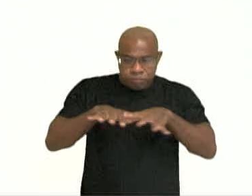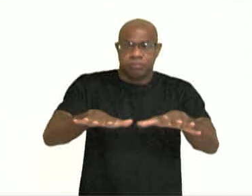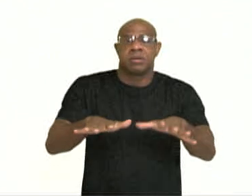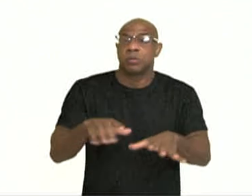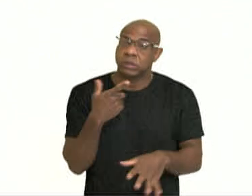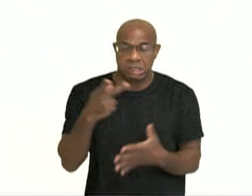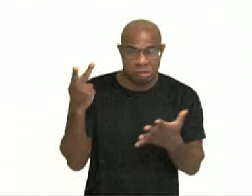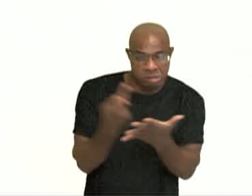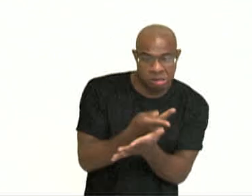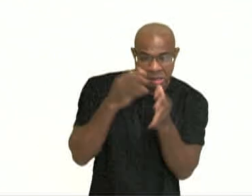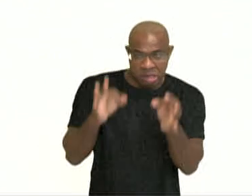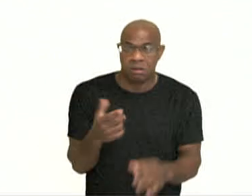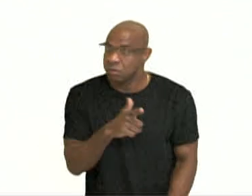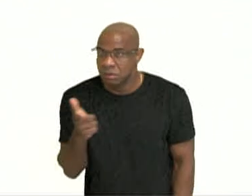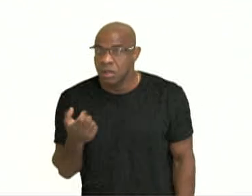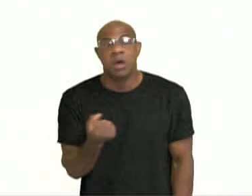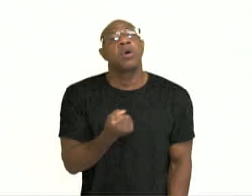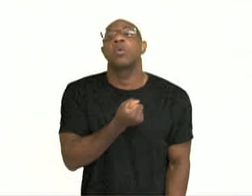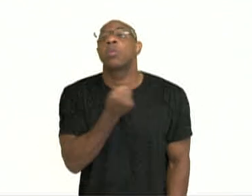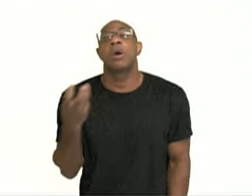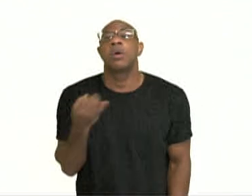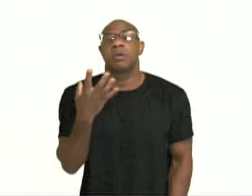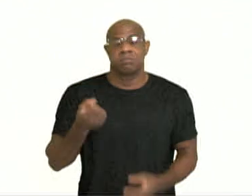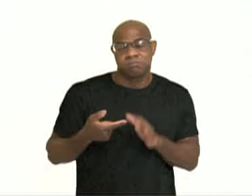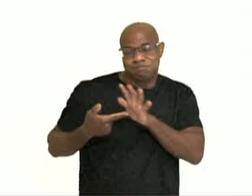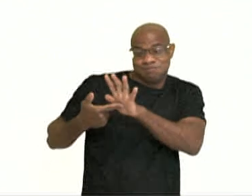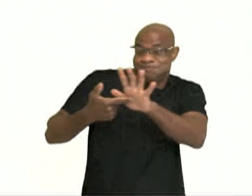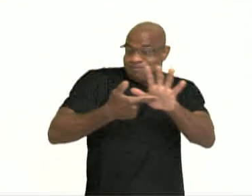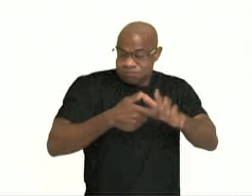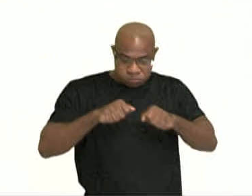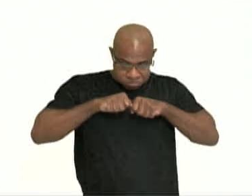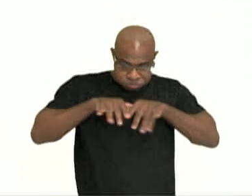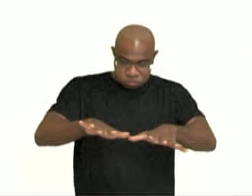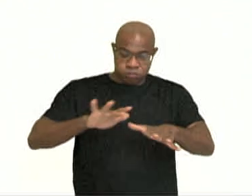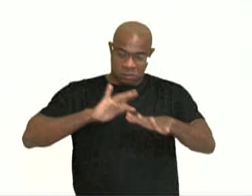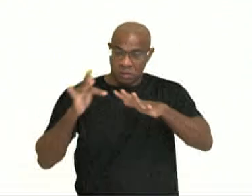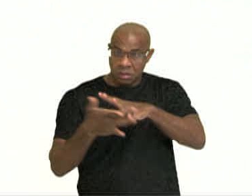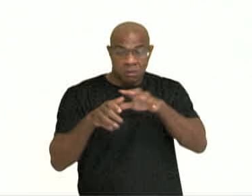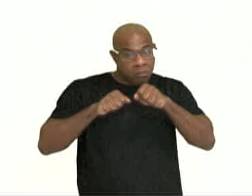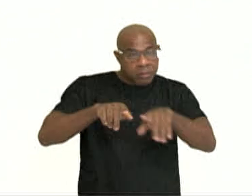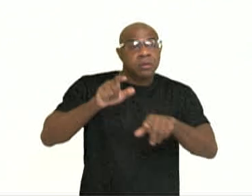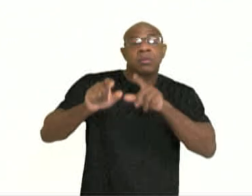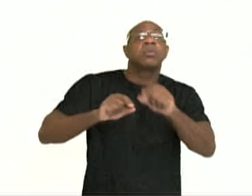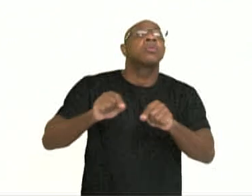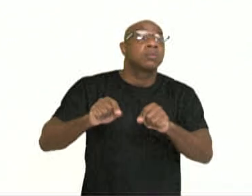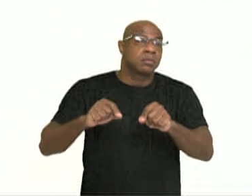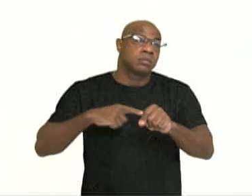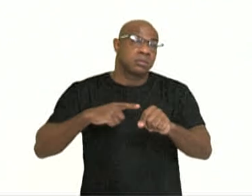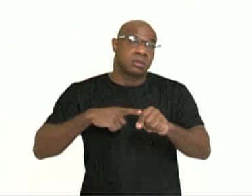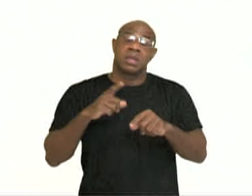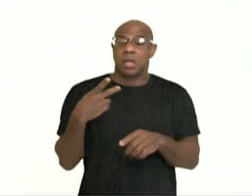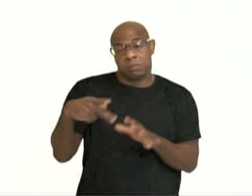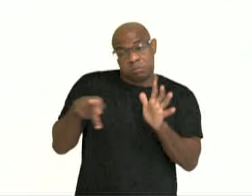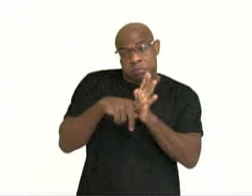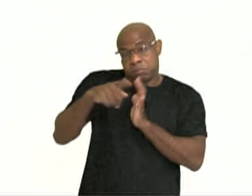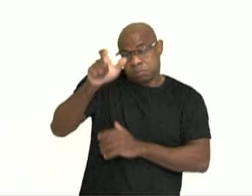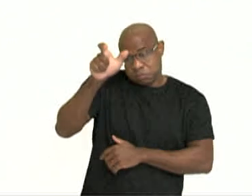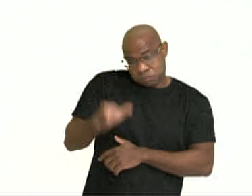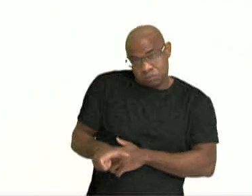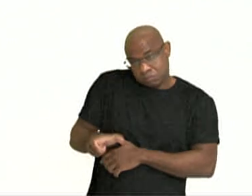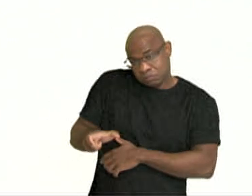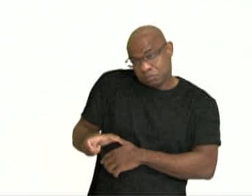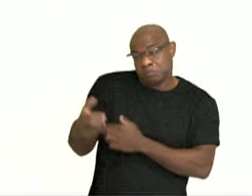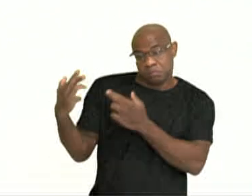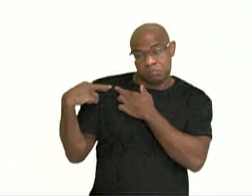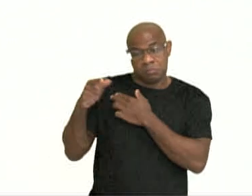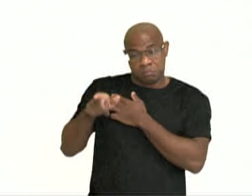errado. A quantidade de exposição a qual você irá se submeter diz respeito apenas a você. A